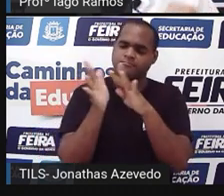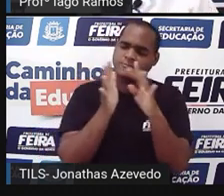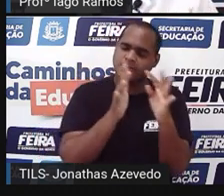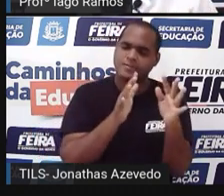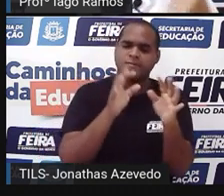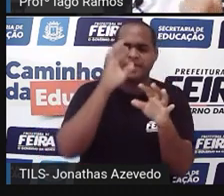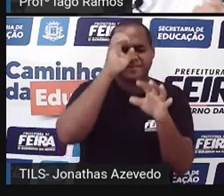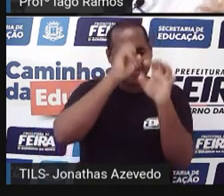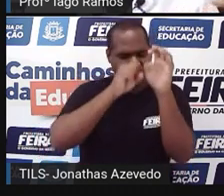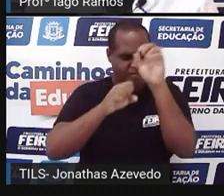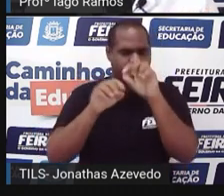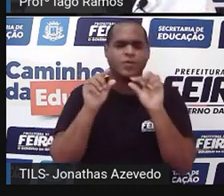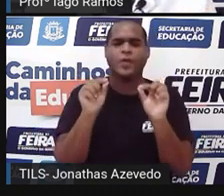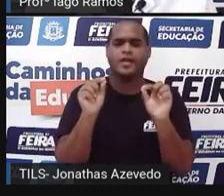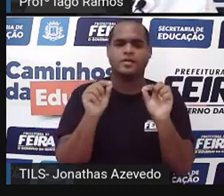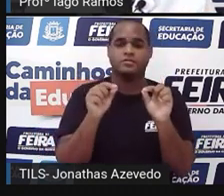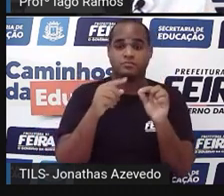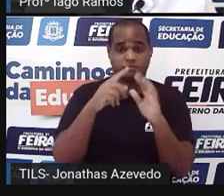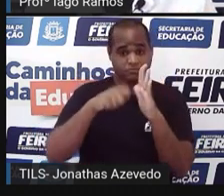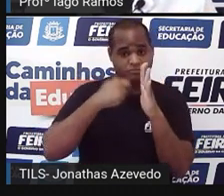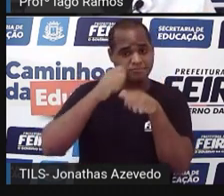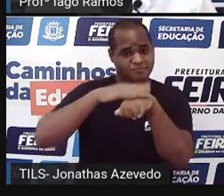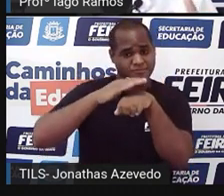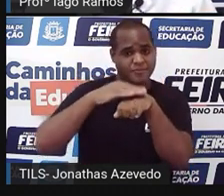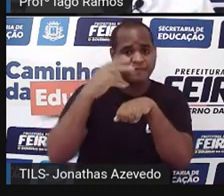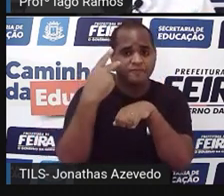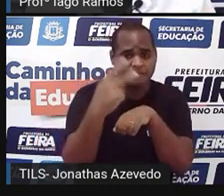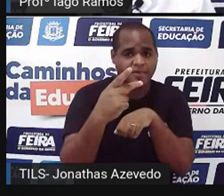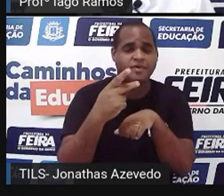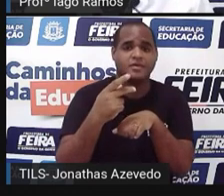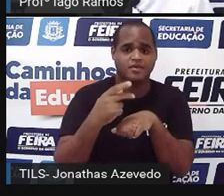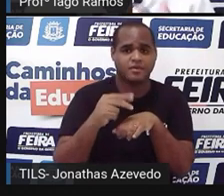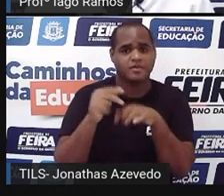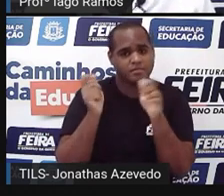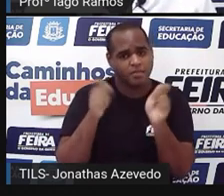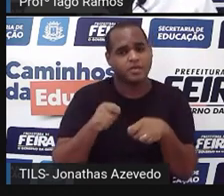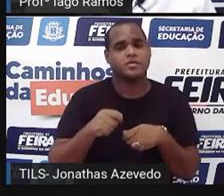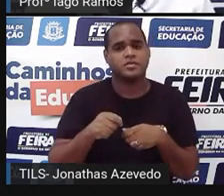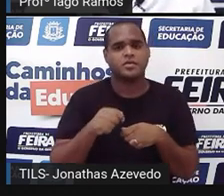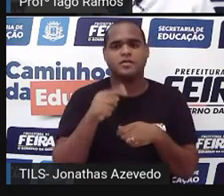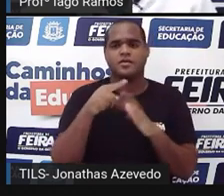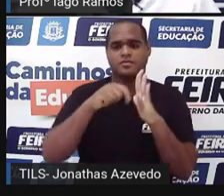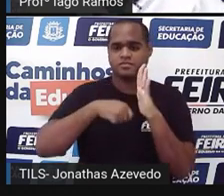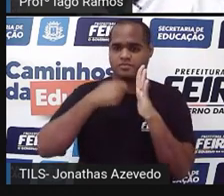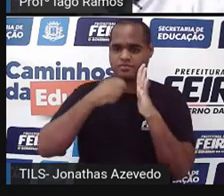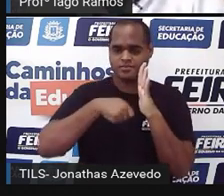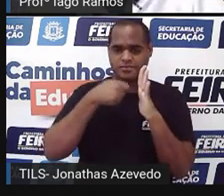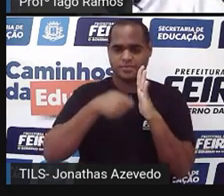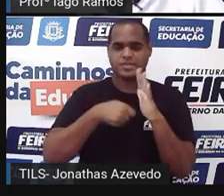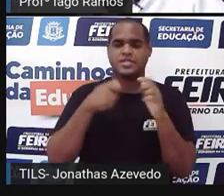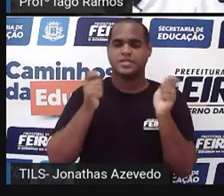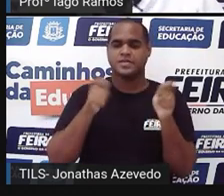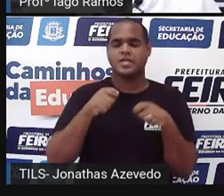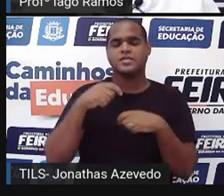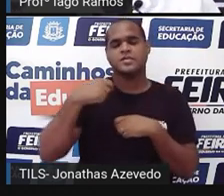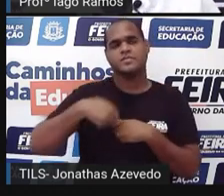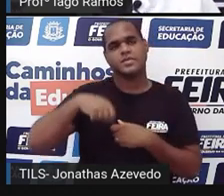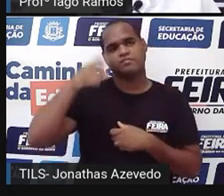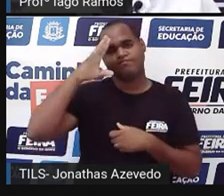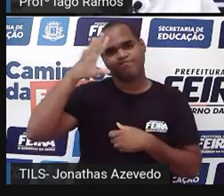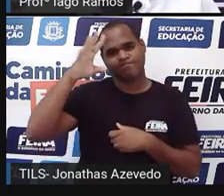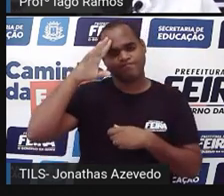né e ter esse registro tá bom além do que para gravar esse áudio você precisa lembrar